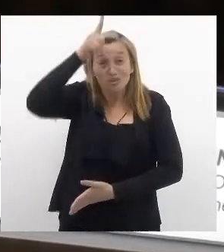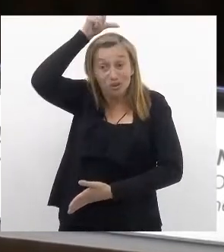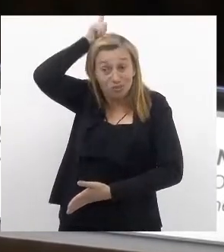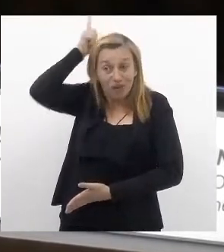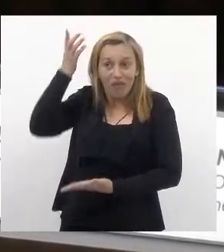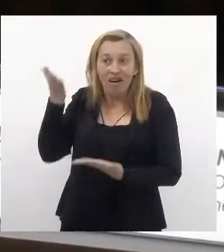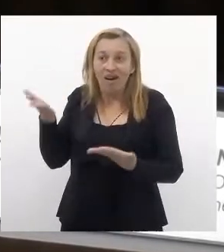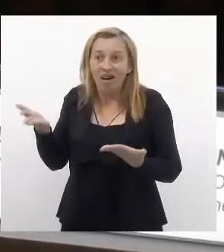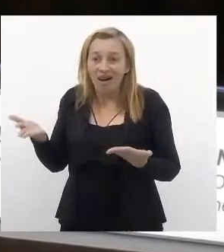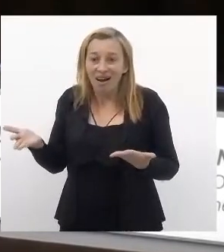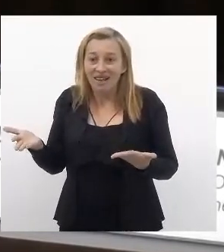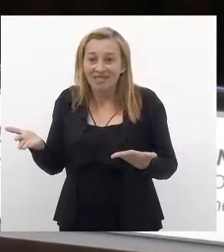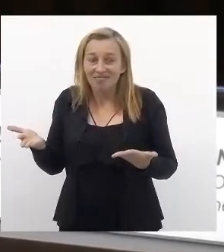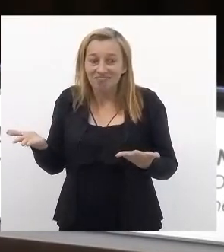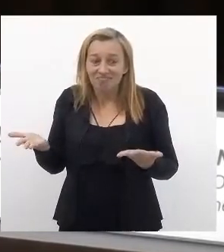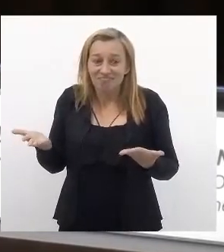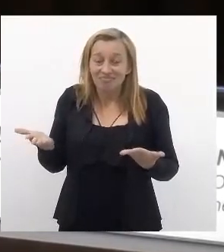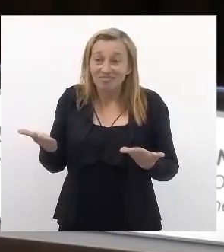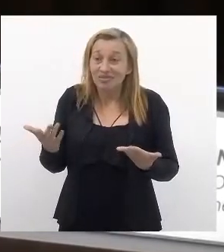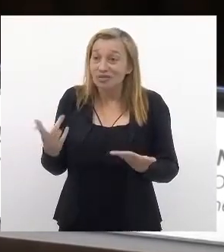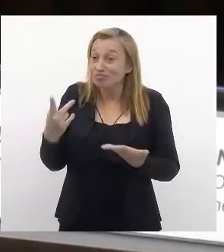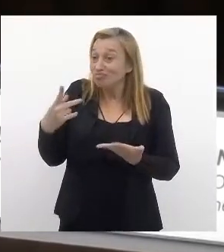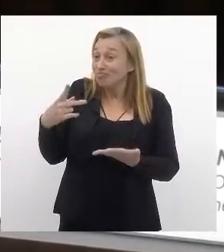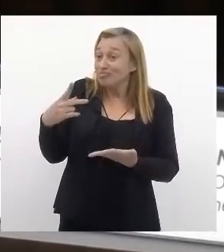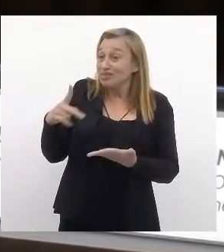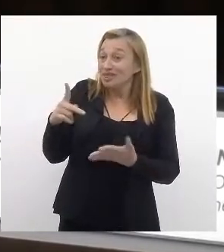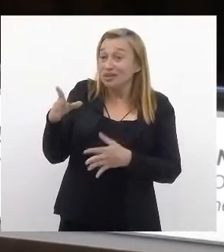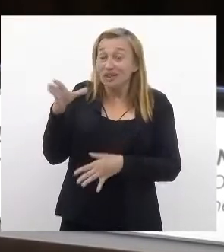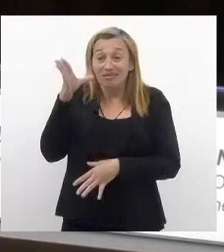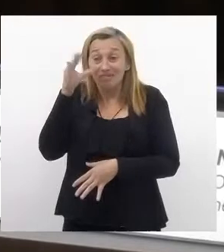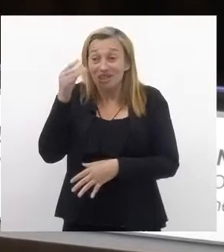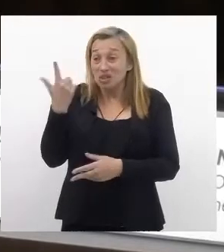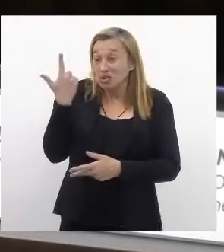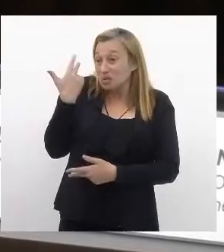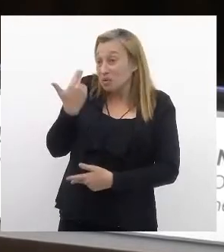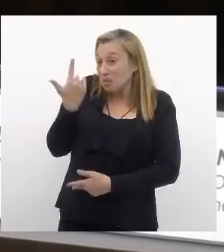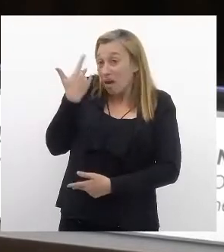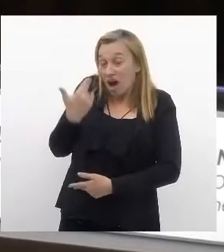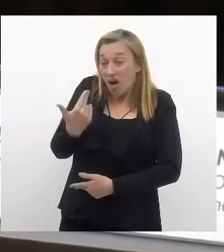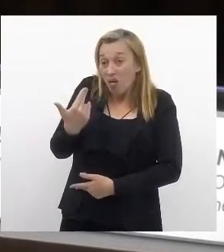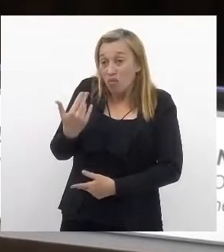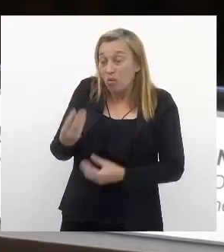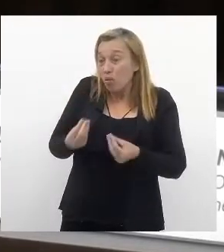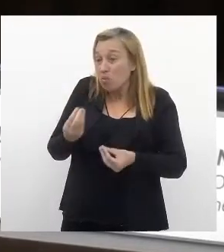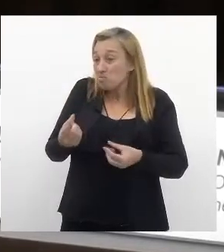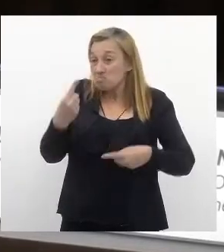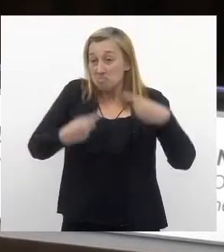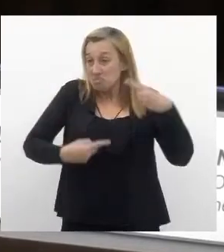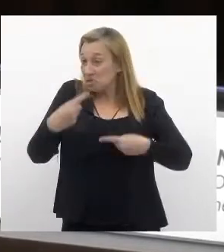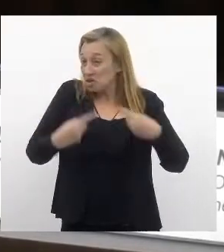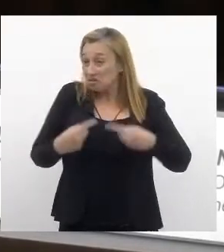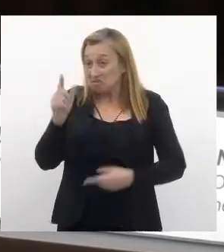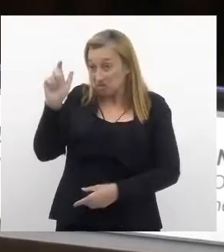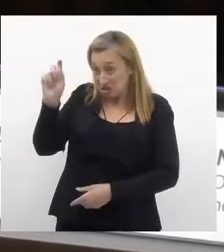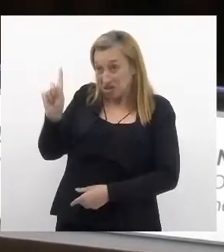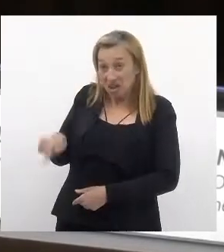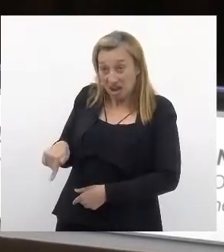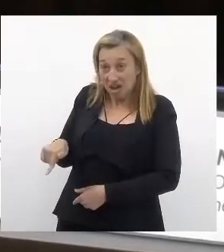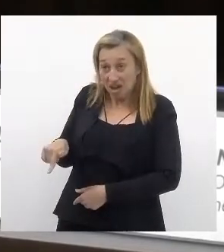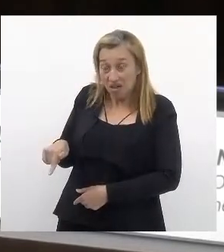Paulo, além dos seus interesses naturais, como político,